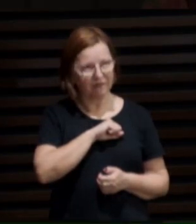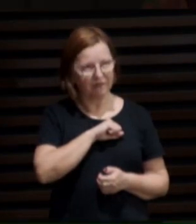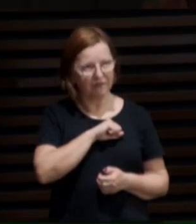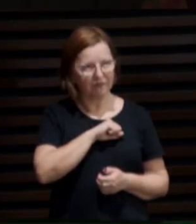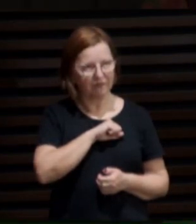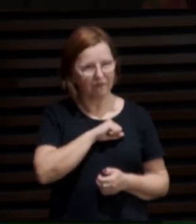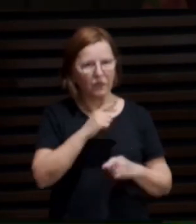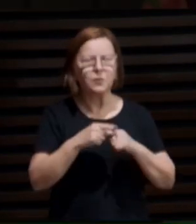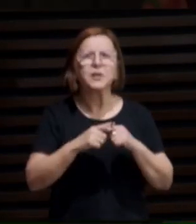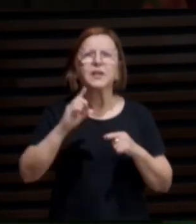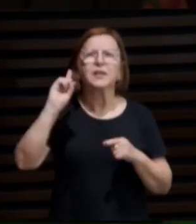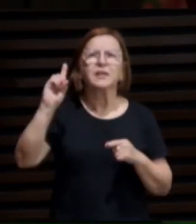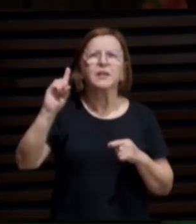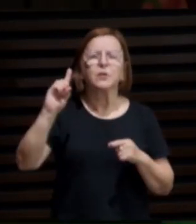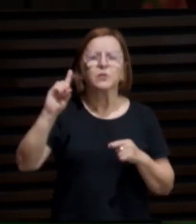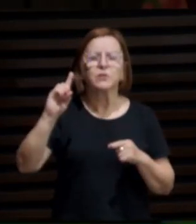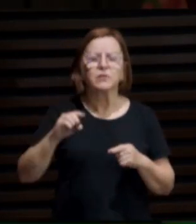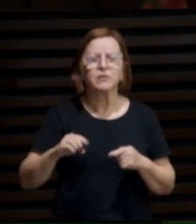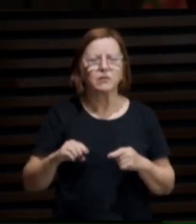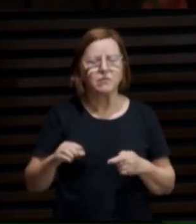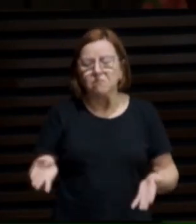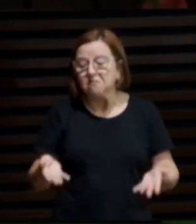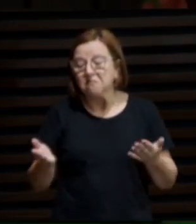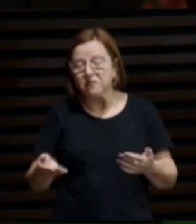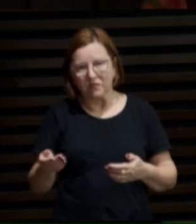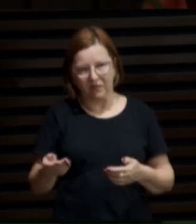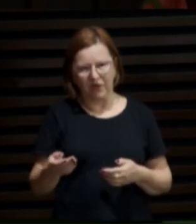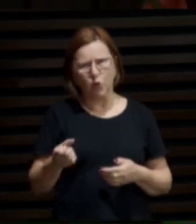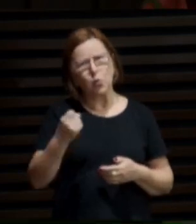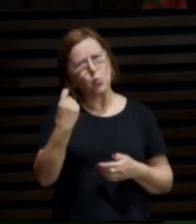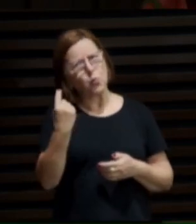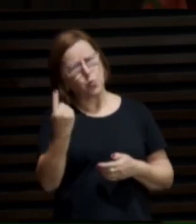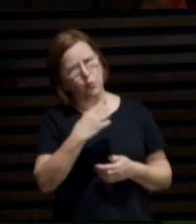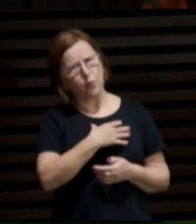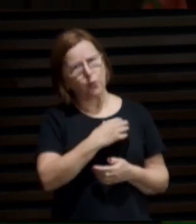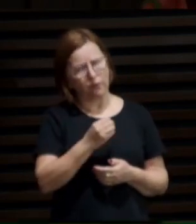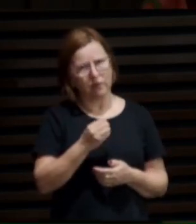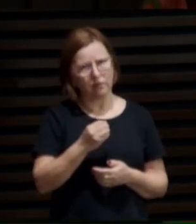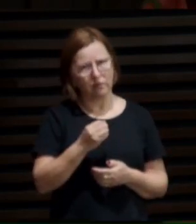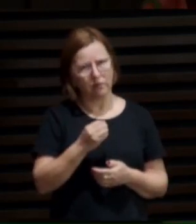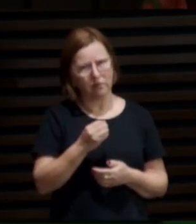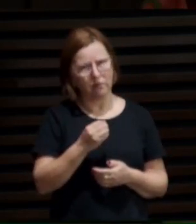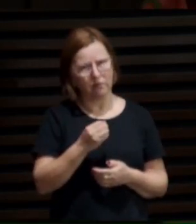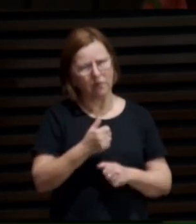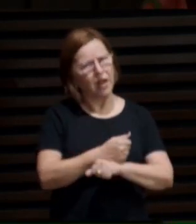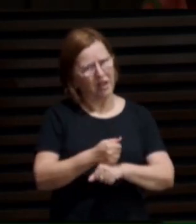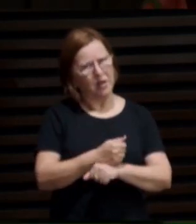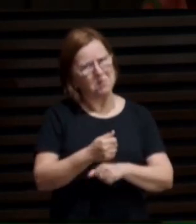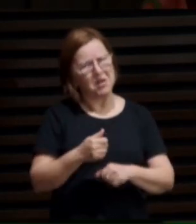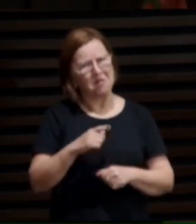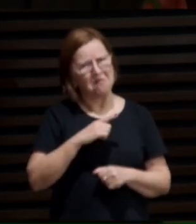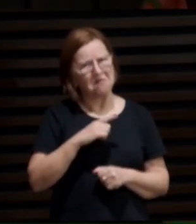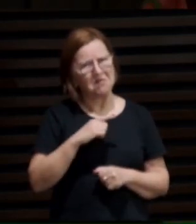Por que que Deus está enfatizando que ele é o único filho, embora sabendo que ele já tem outro? Mas ele quer dizer, o filho da promessa